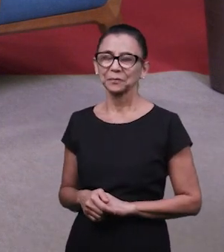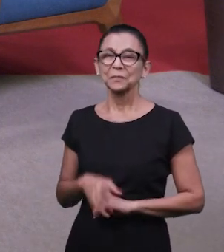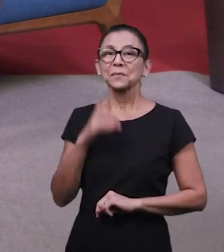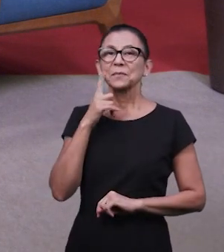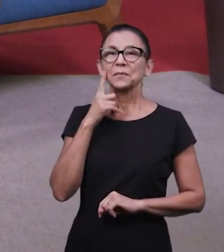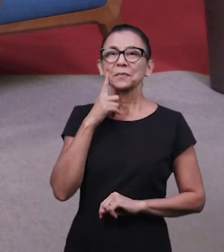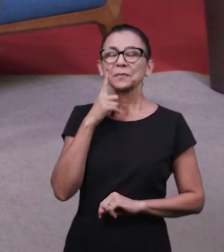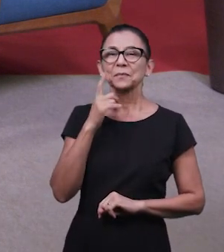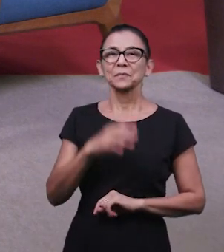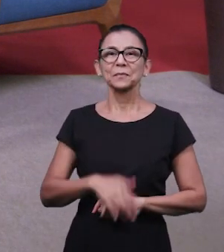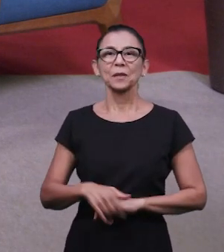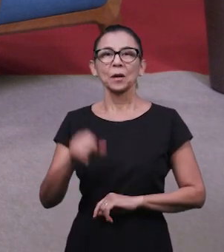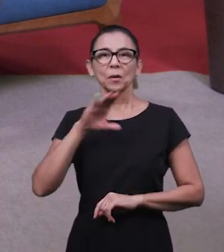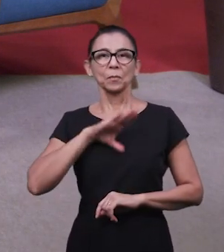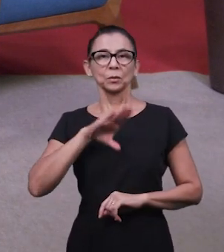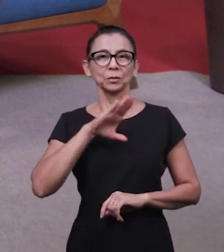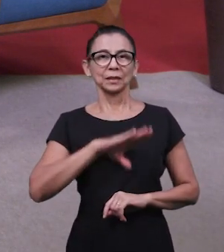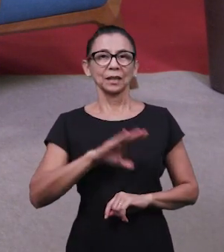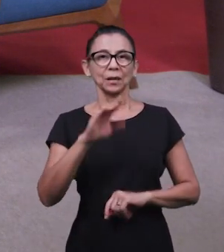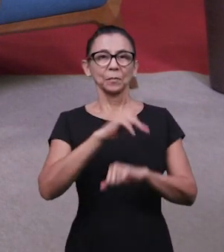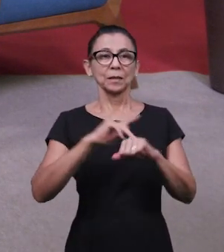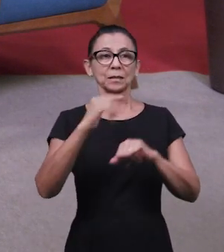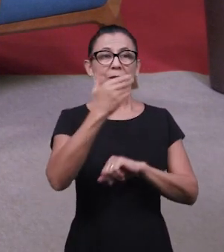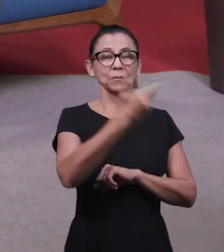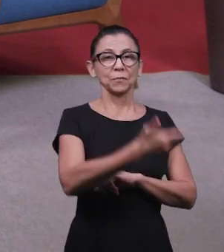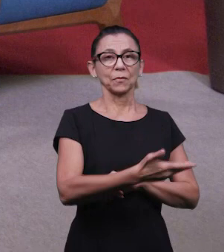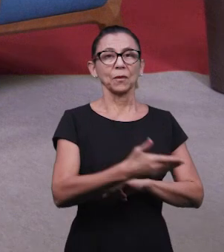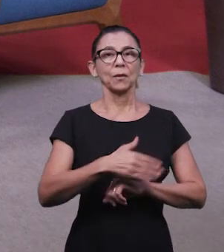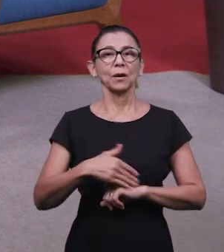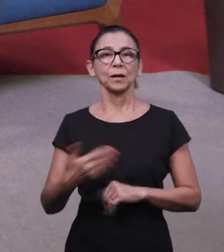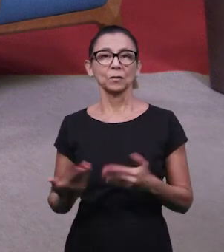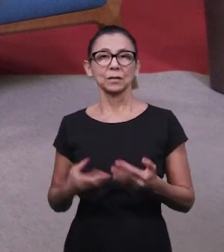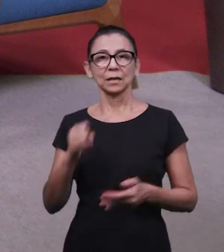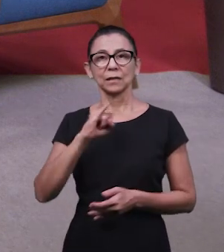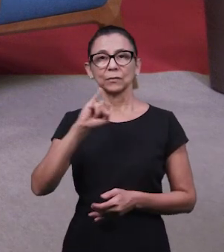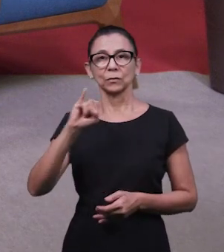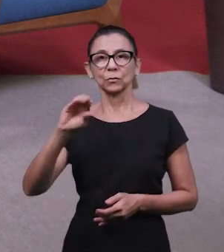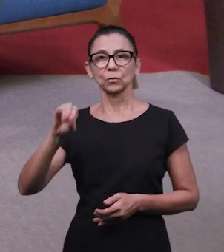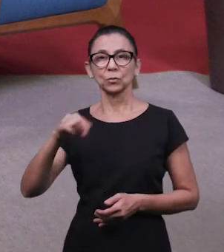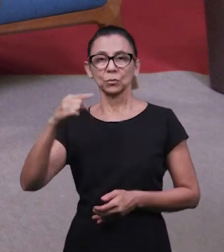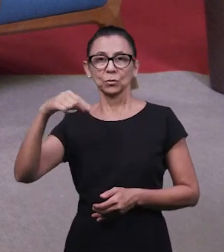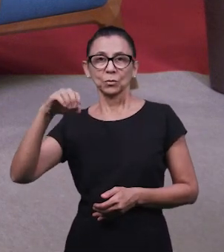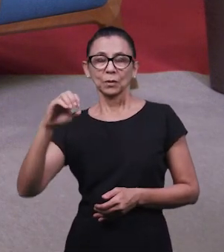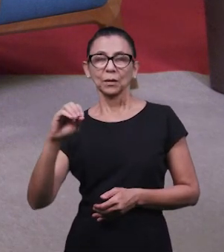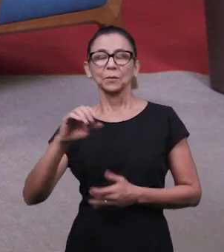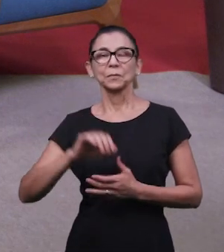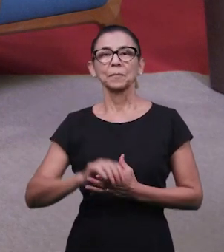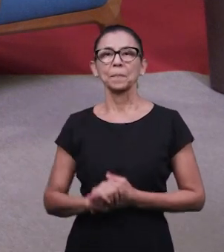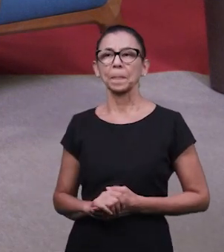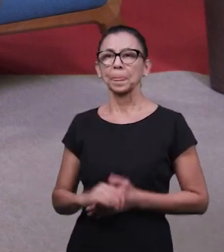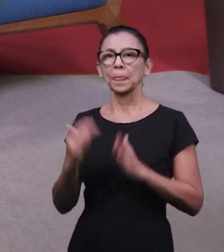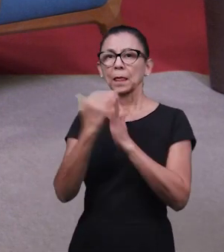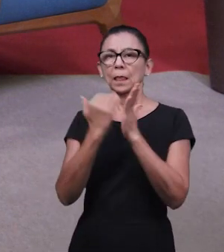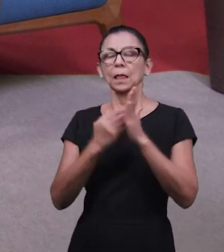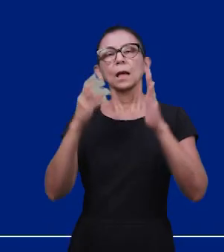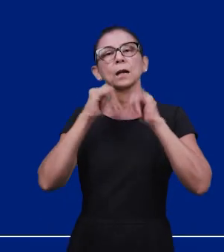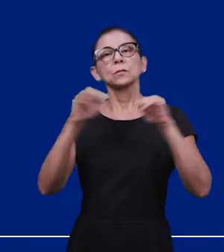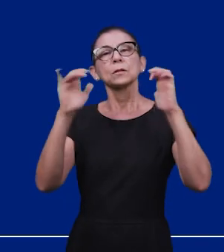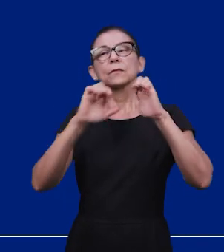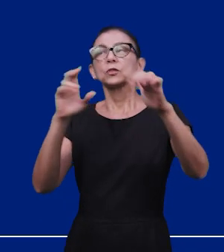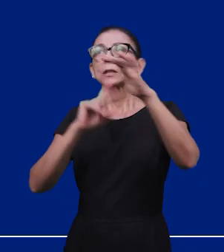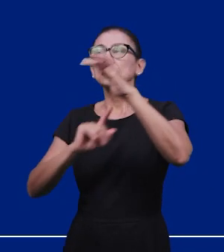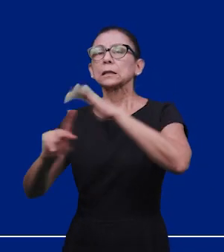quadro é para você escrever qual a importância do programa para a sua vida, para a sua família. Quer ver o que é que